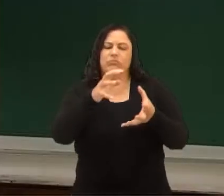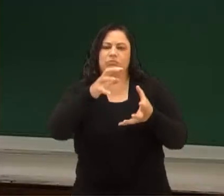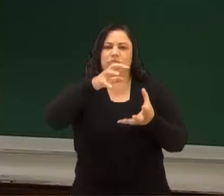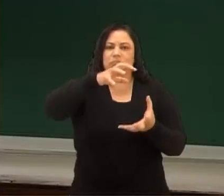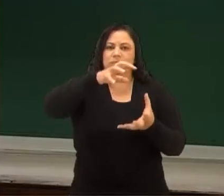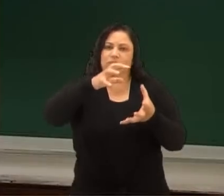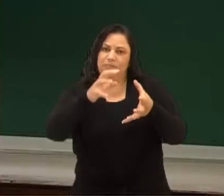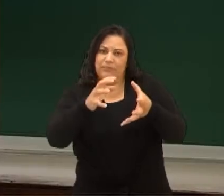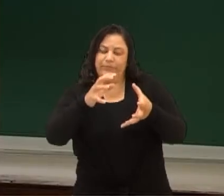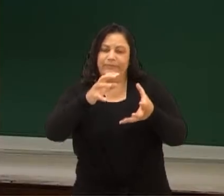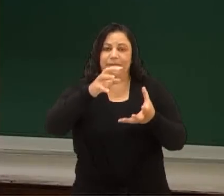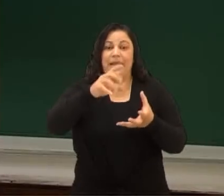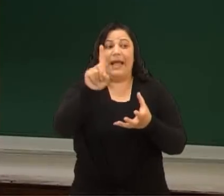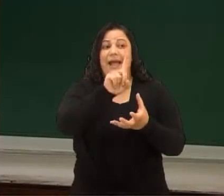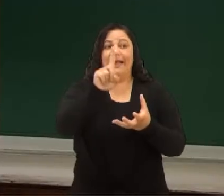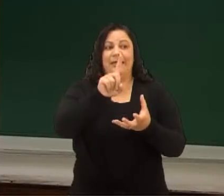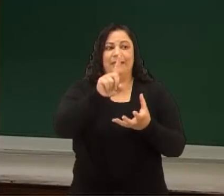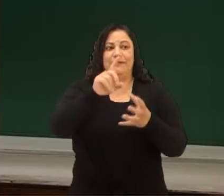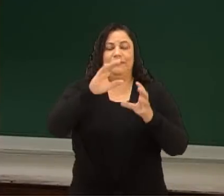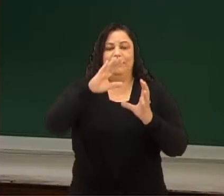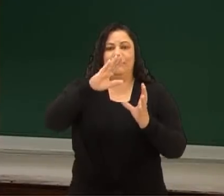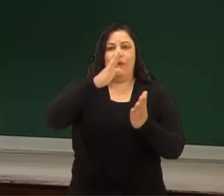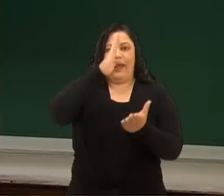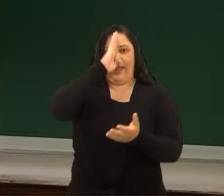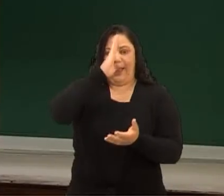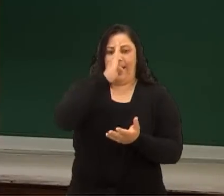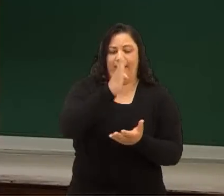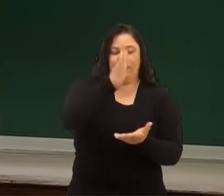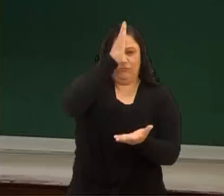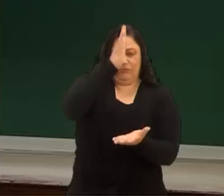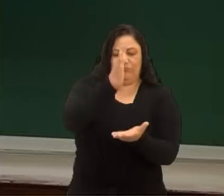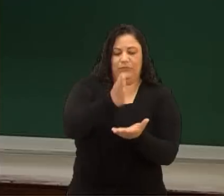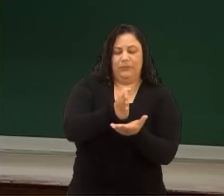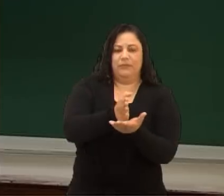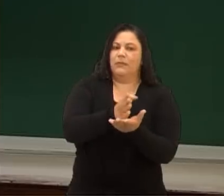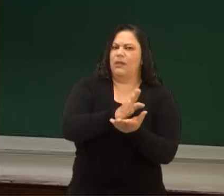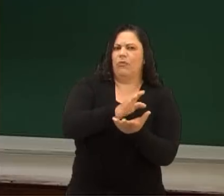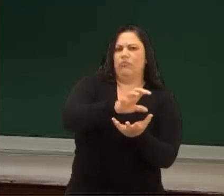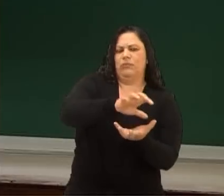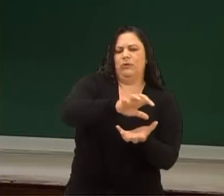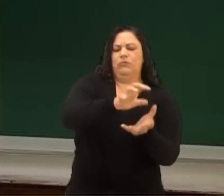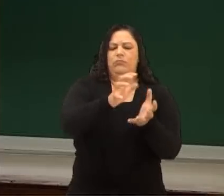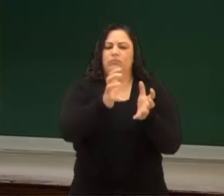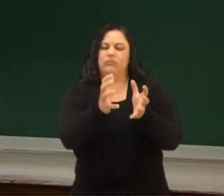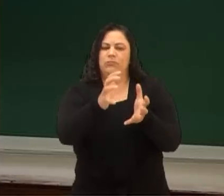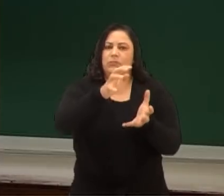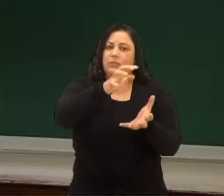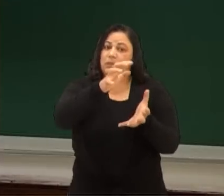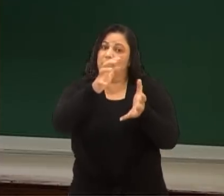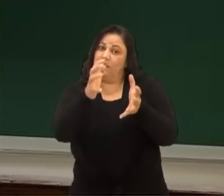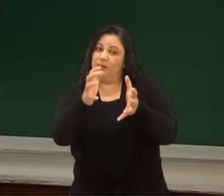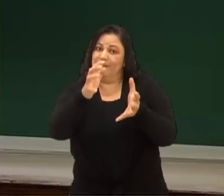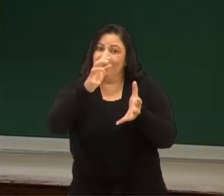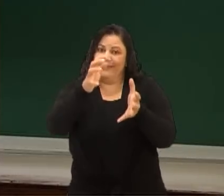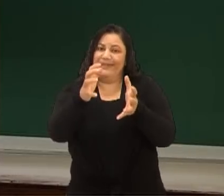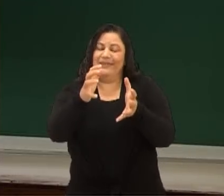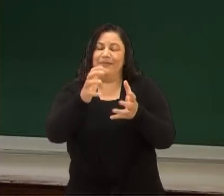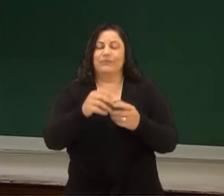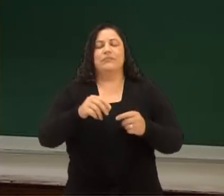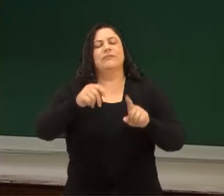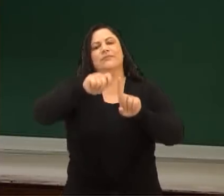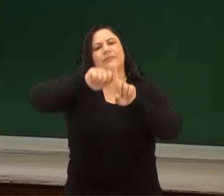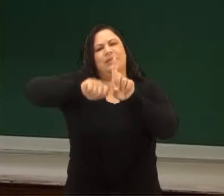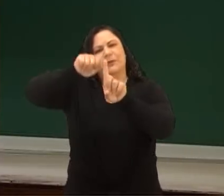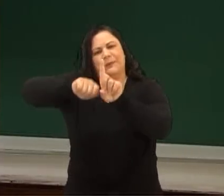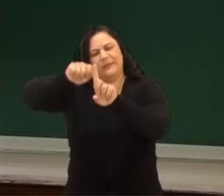Então a Terra, ela não é reta, ela tem essa inclinação, o que vai explicar também, mais para frente a gente vai ver as estações do ano,